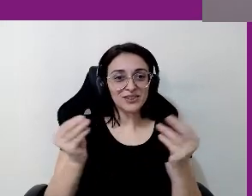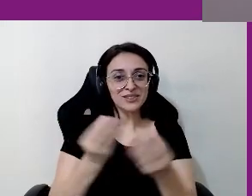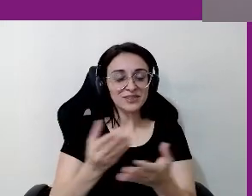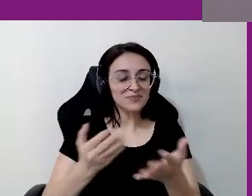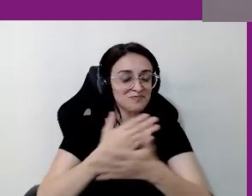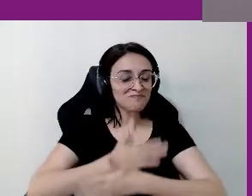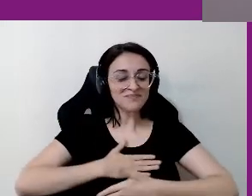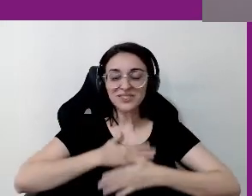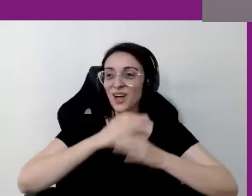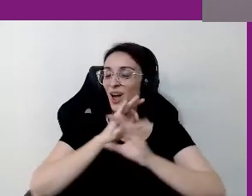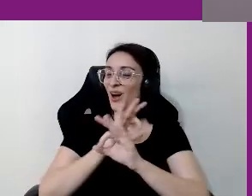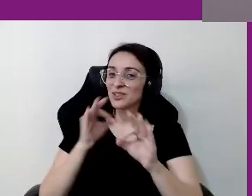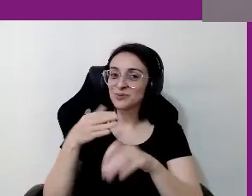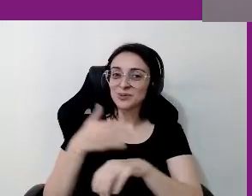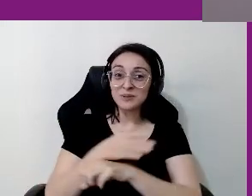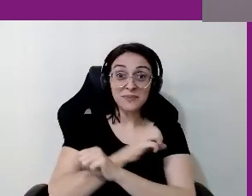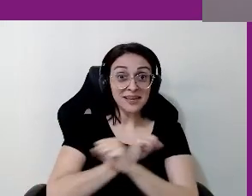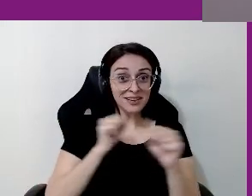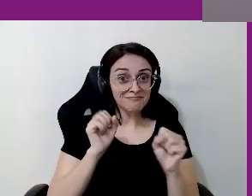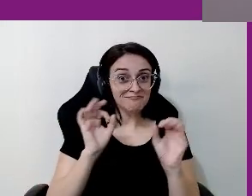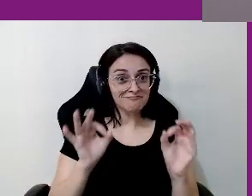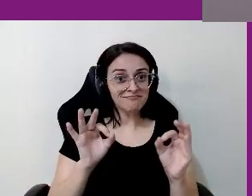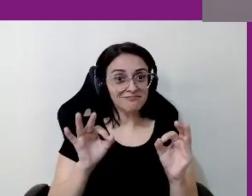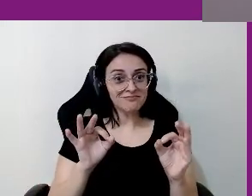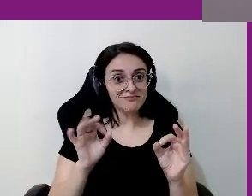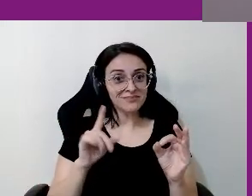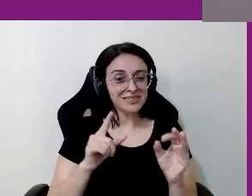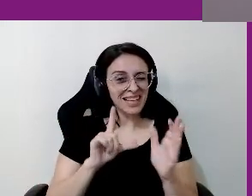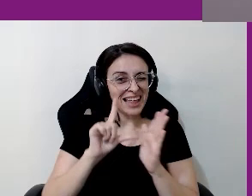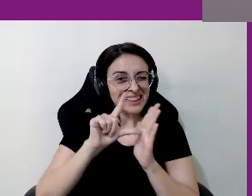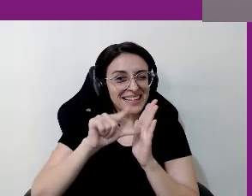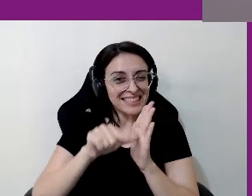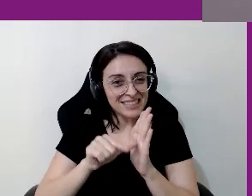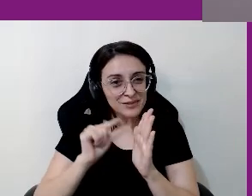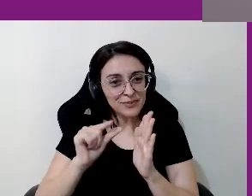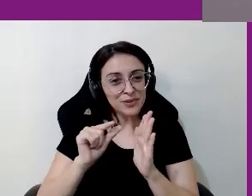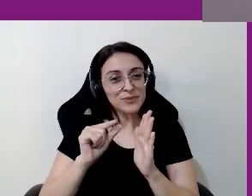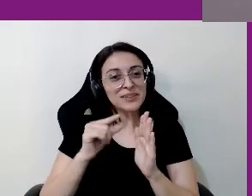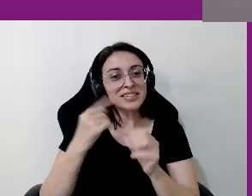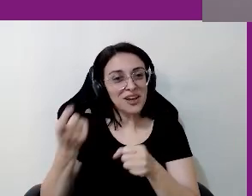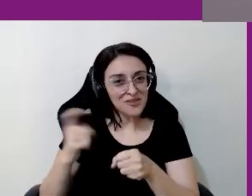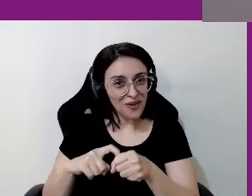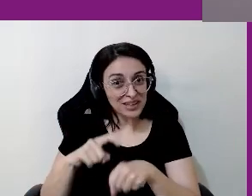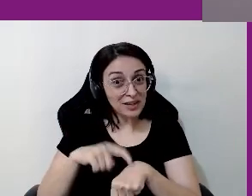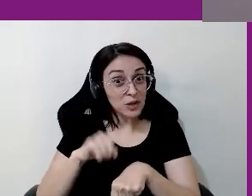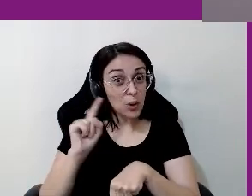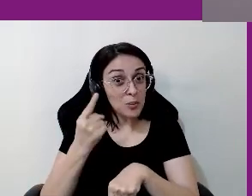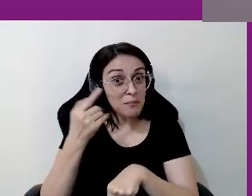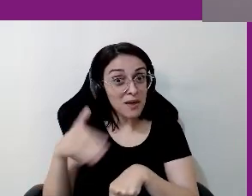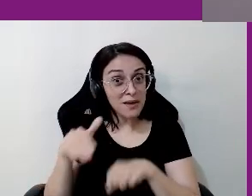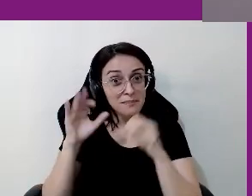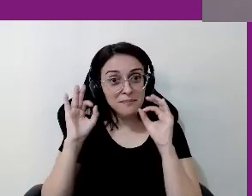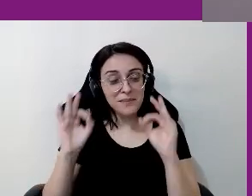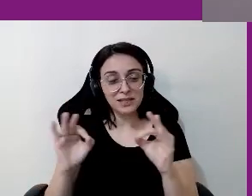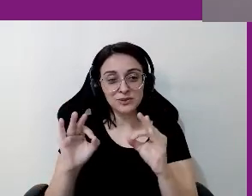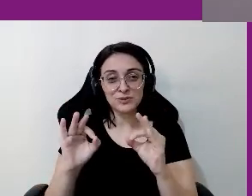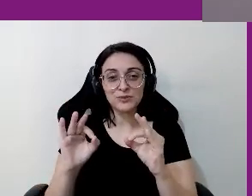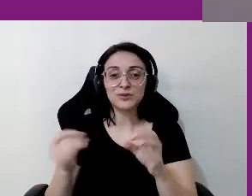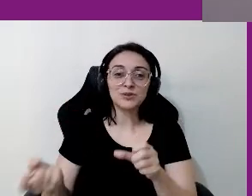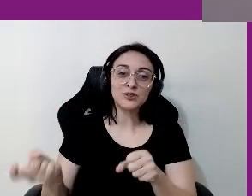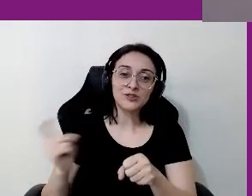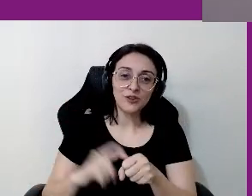foi ótima essa parte da manhã. A gente está um pouquinho atrasado, mas a gente volta na hora, 1h30, voltamos